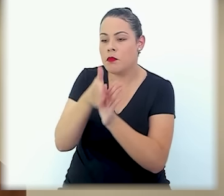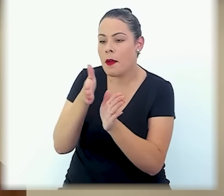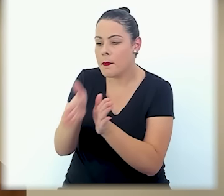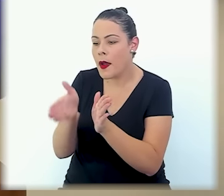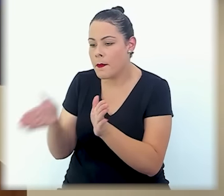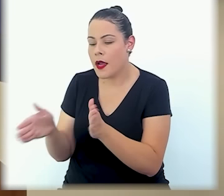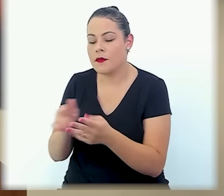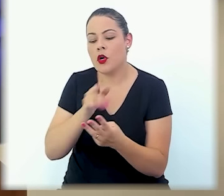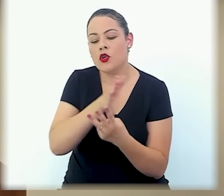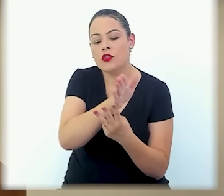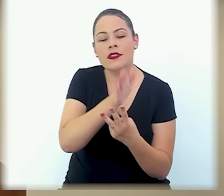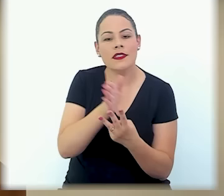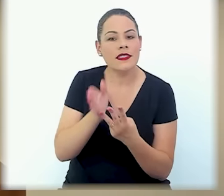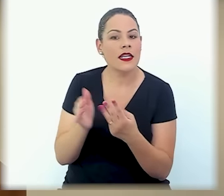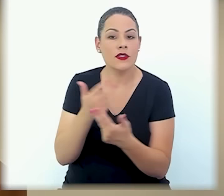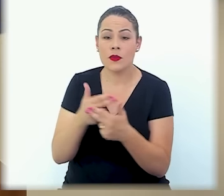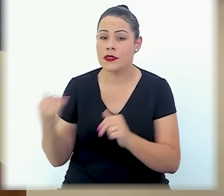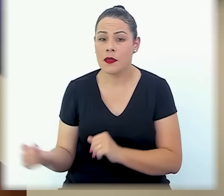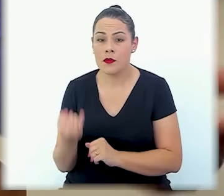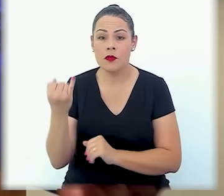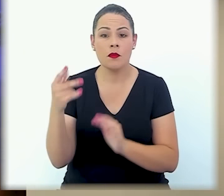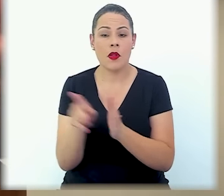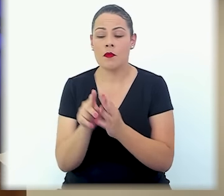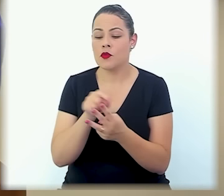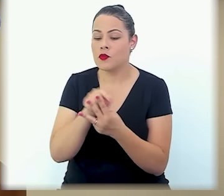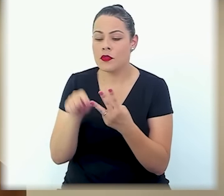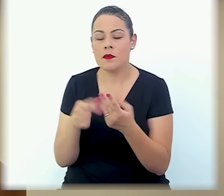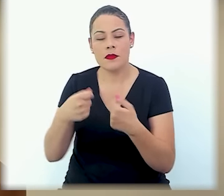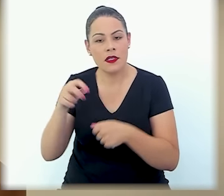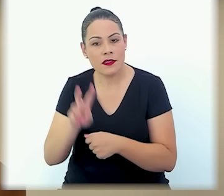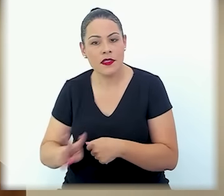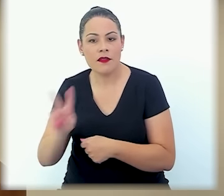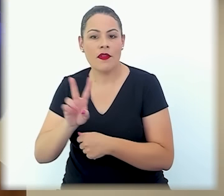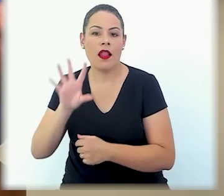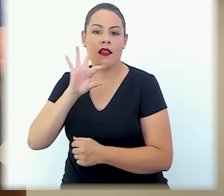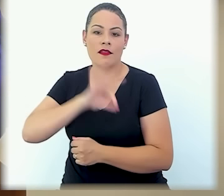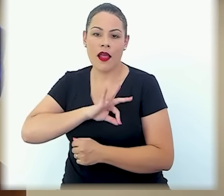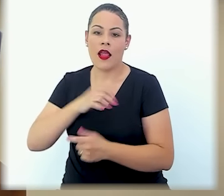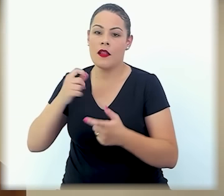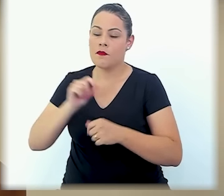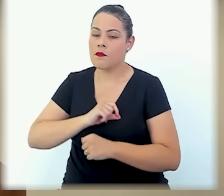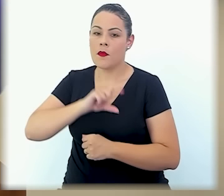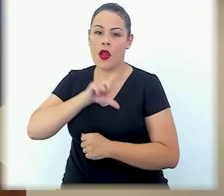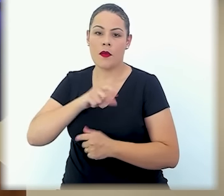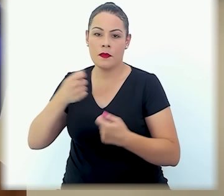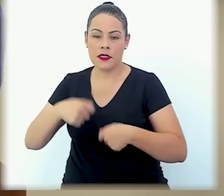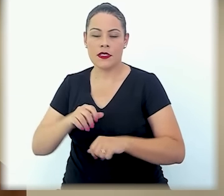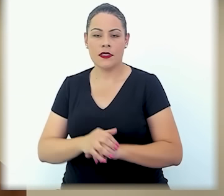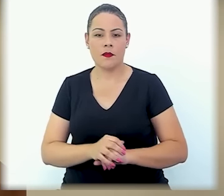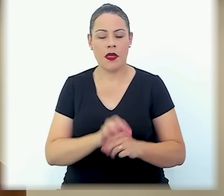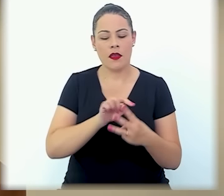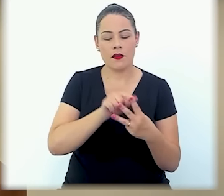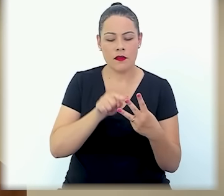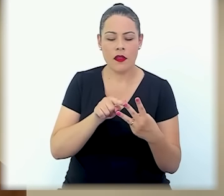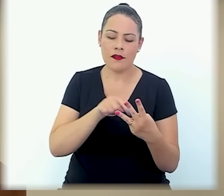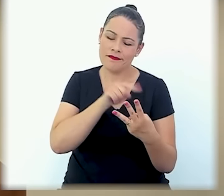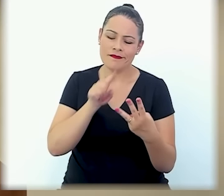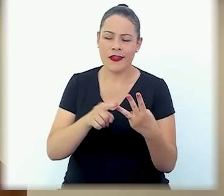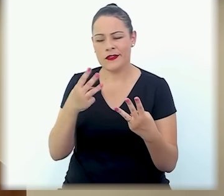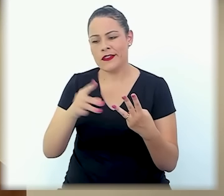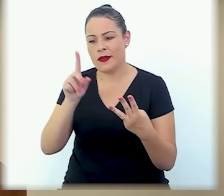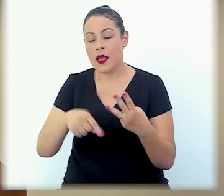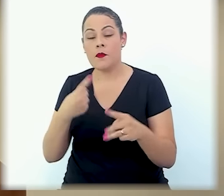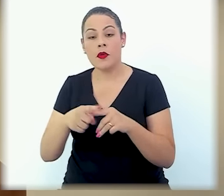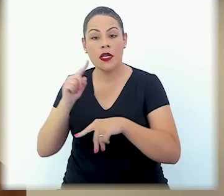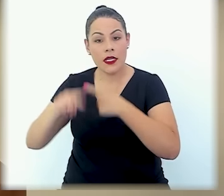desse material. Então são três serviços aí que, na verdade, nenhum desses três são remunerados. Na verdade, assim, dois não são remunerados. O terceiro é porque